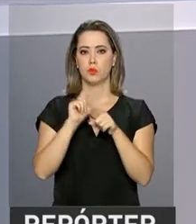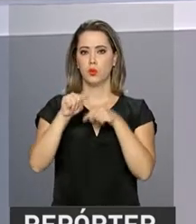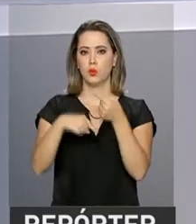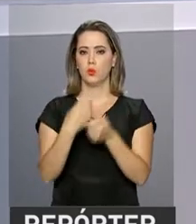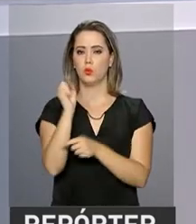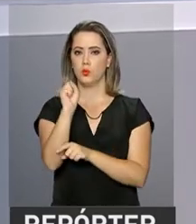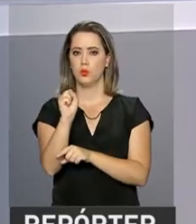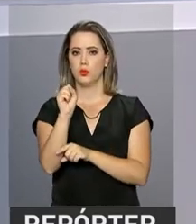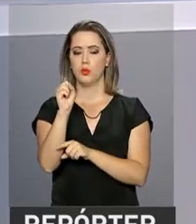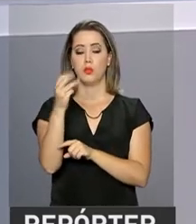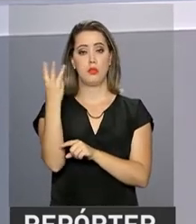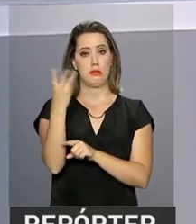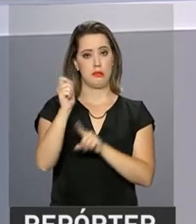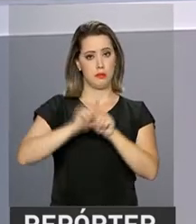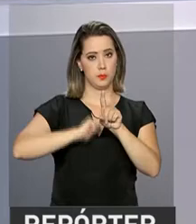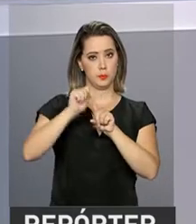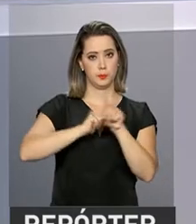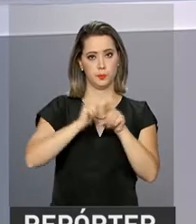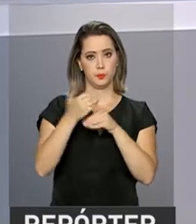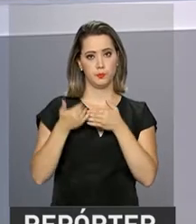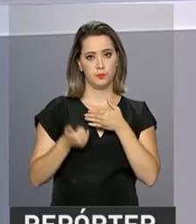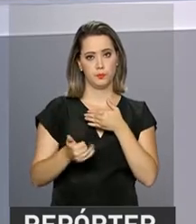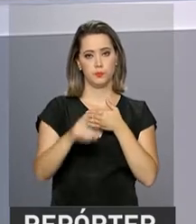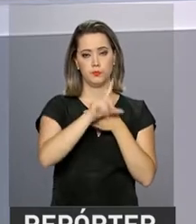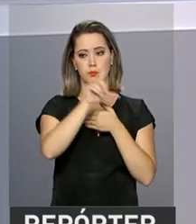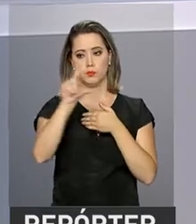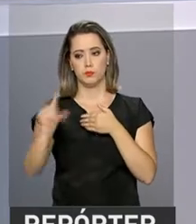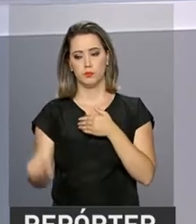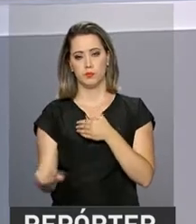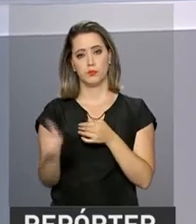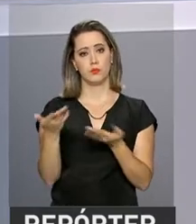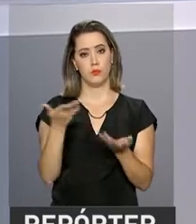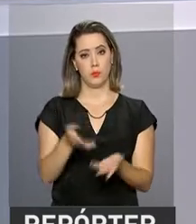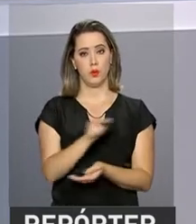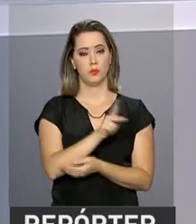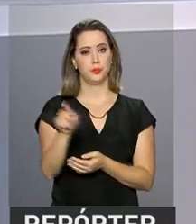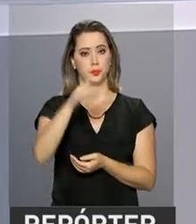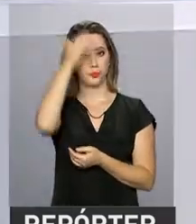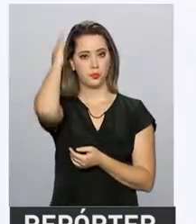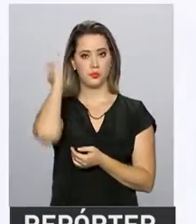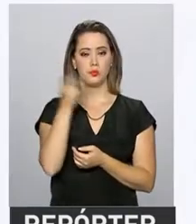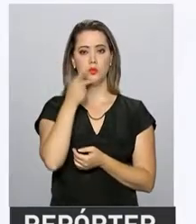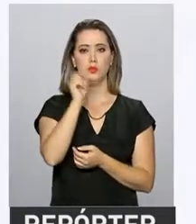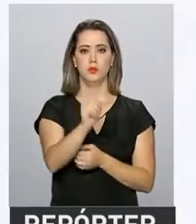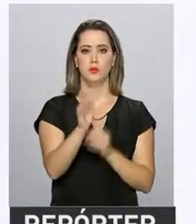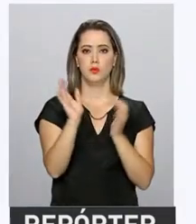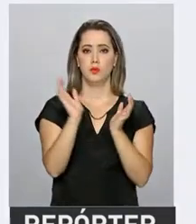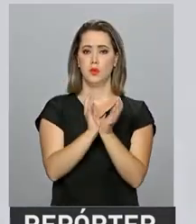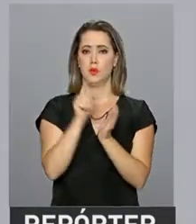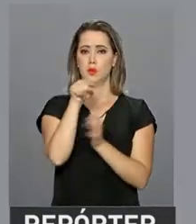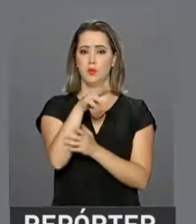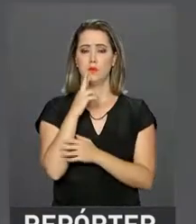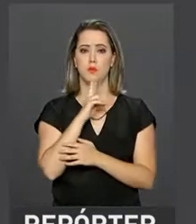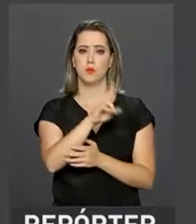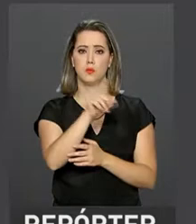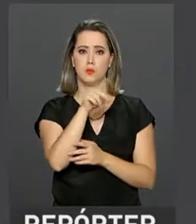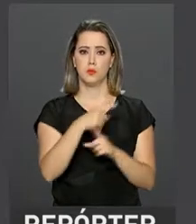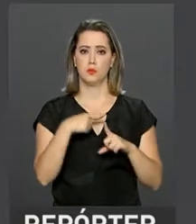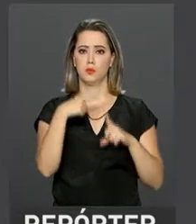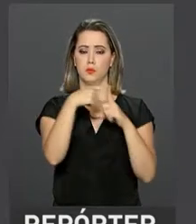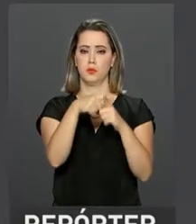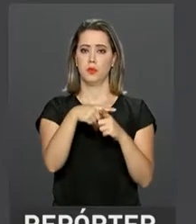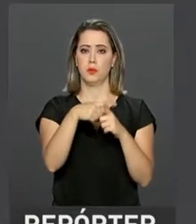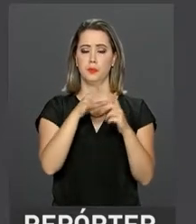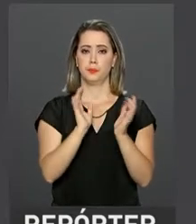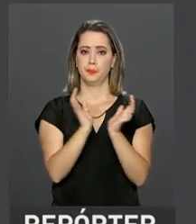após oito trimestres consecutivos de queda o presidente michel temer se manifestou sobre esse resultado positivo